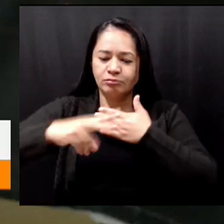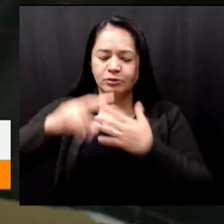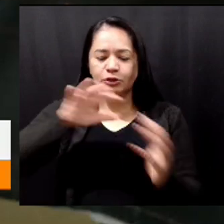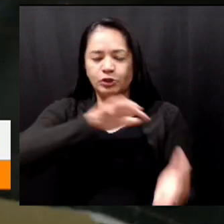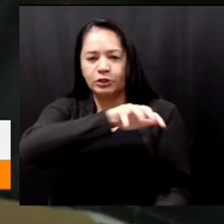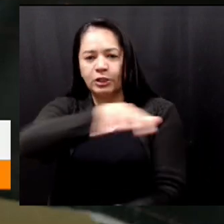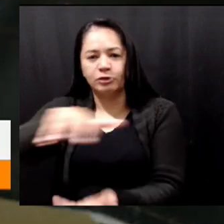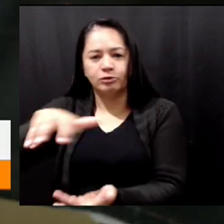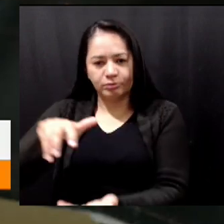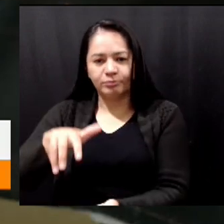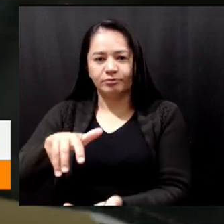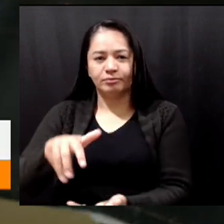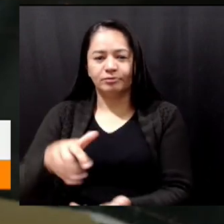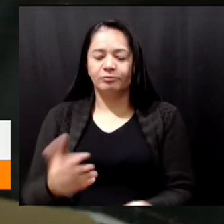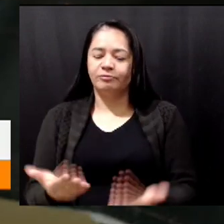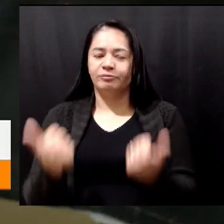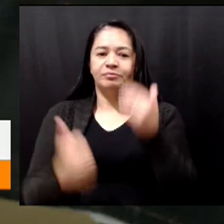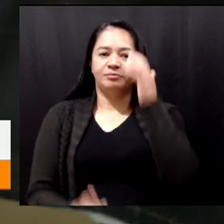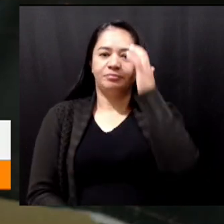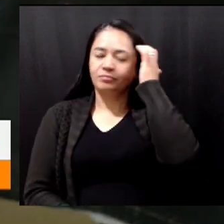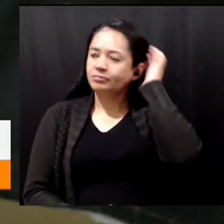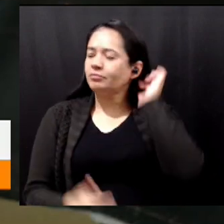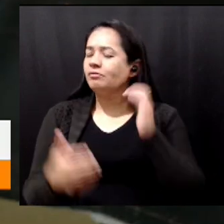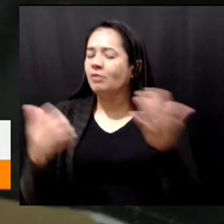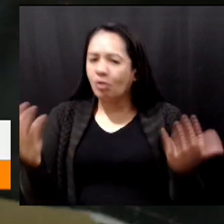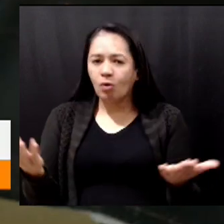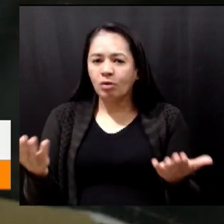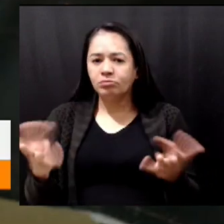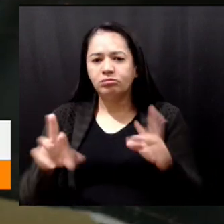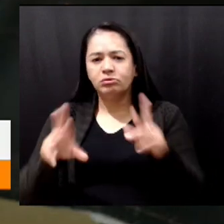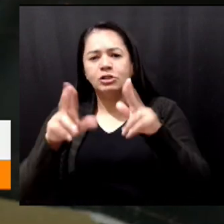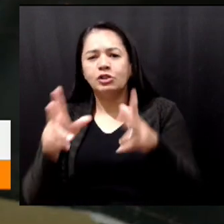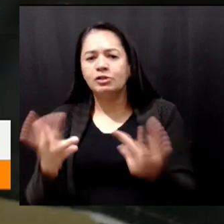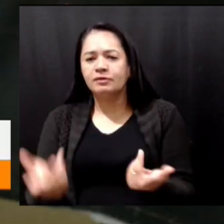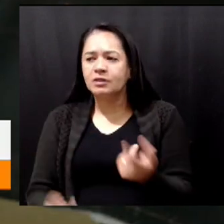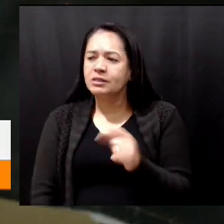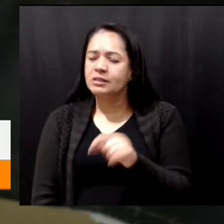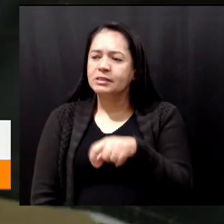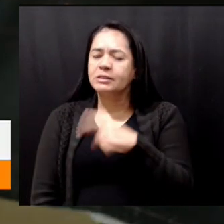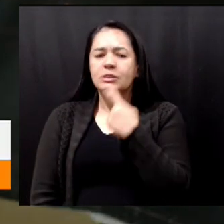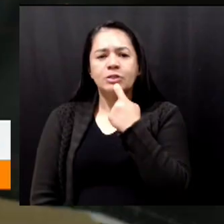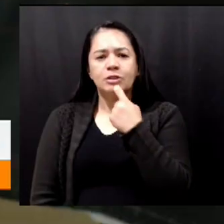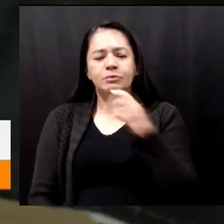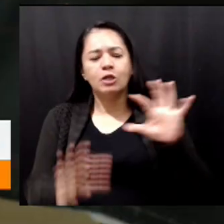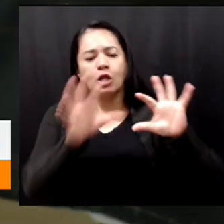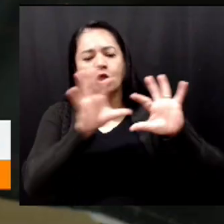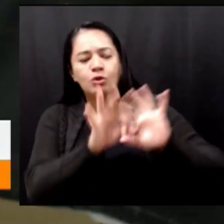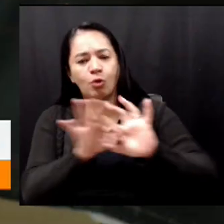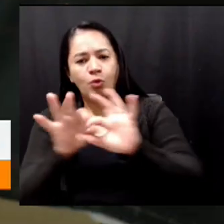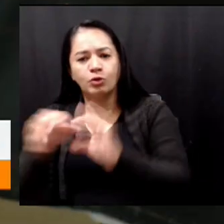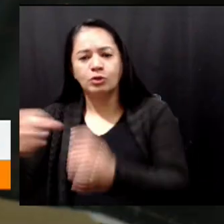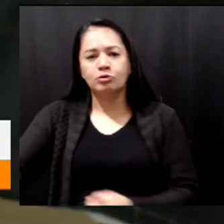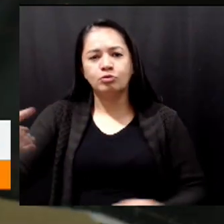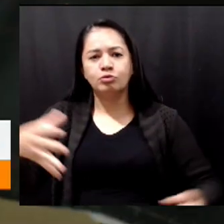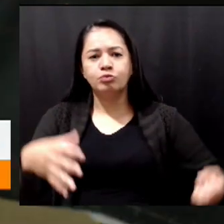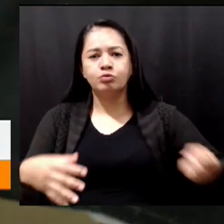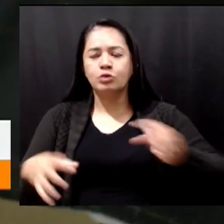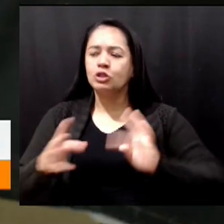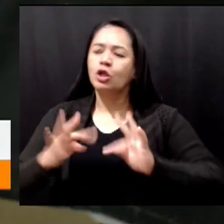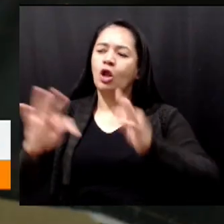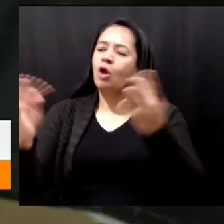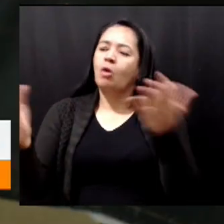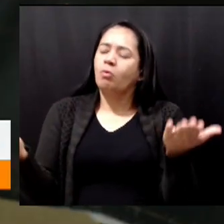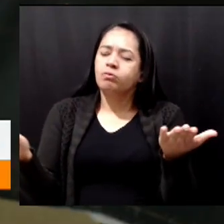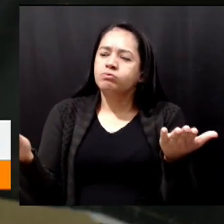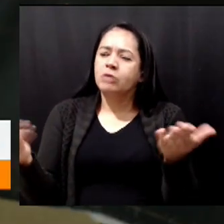Vamos lá então, Azariti, qual que é o diferencial de Campinas no contexto da inovação tecnológica no Brasil?